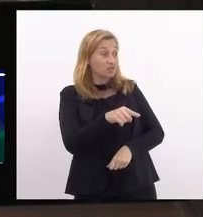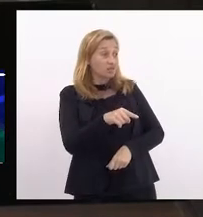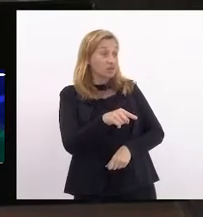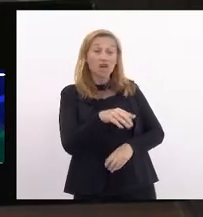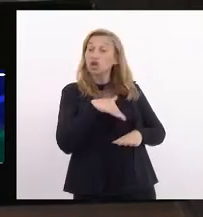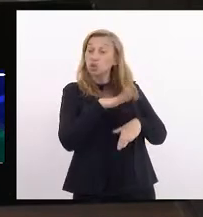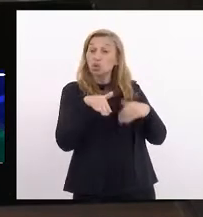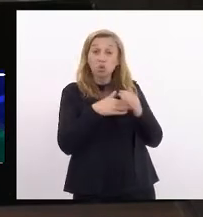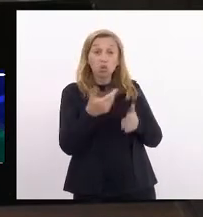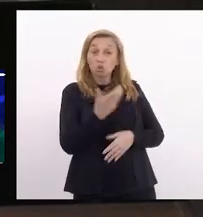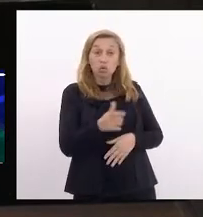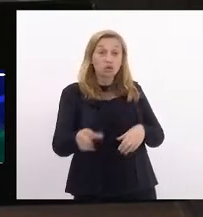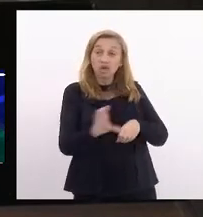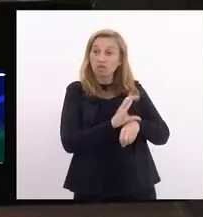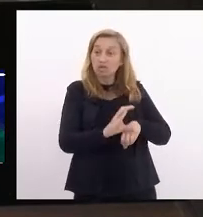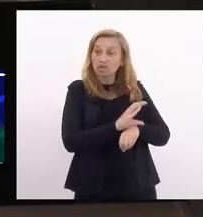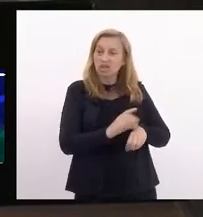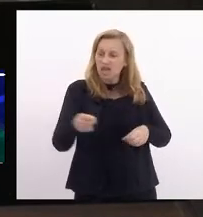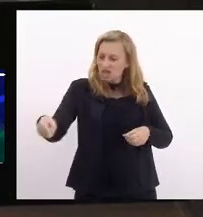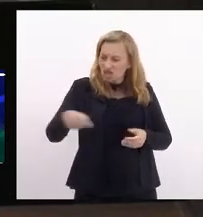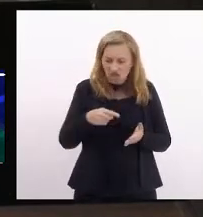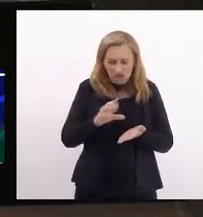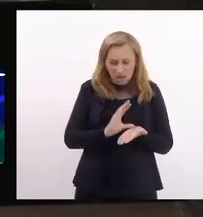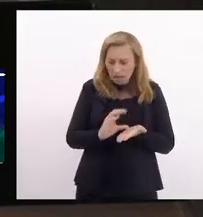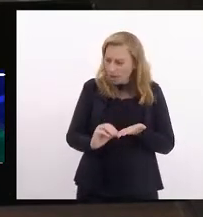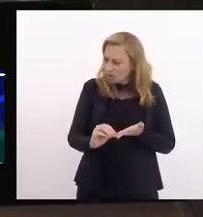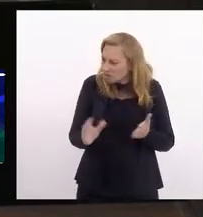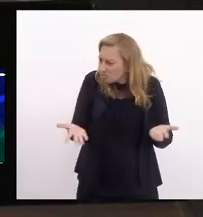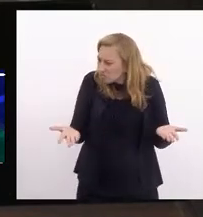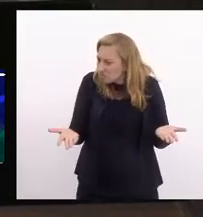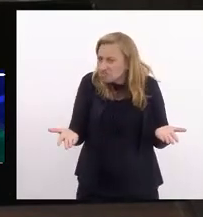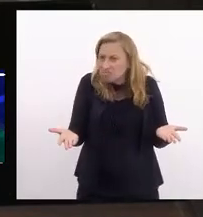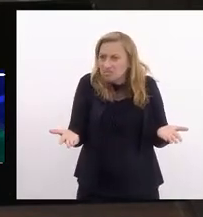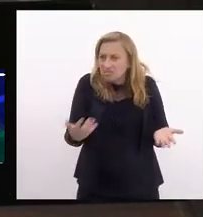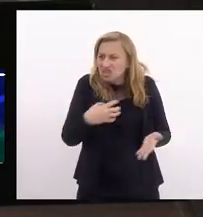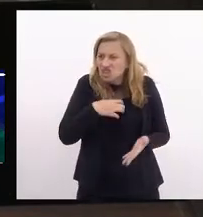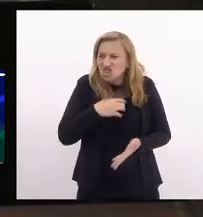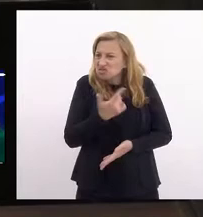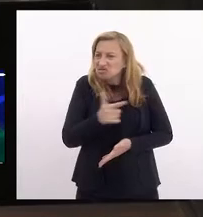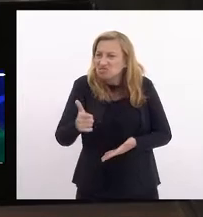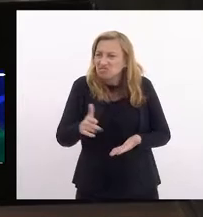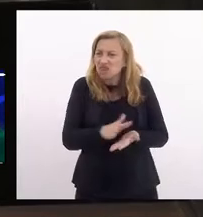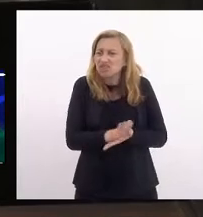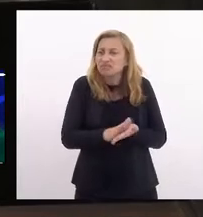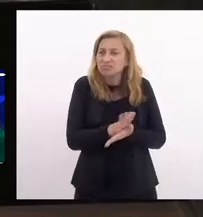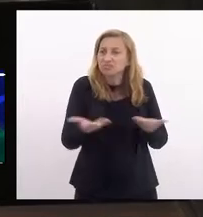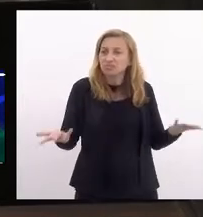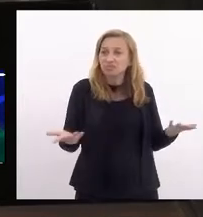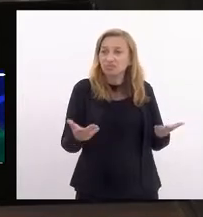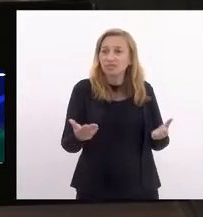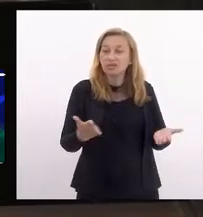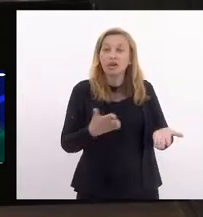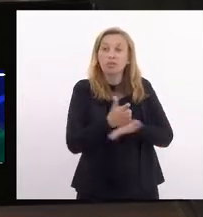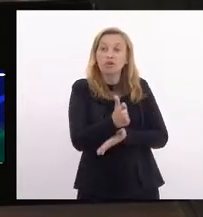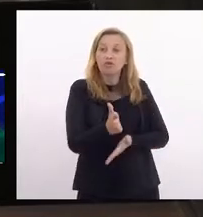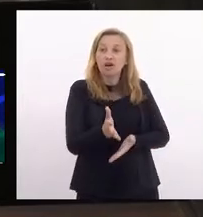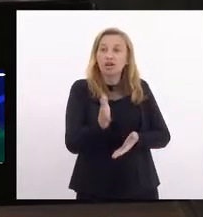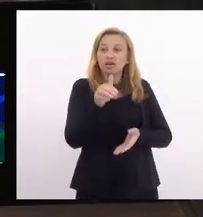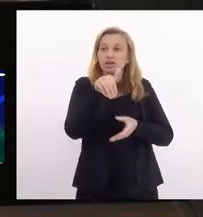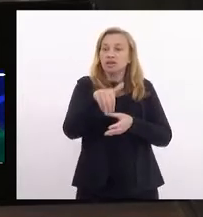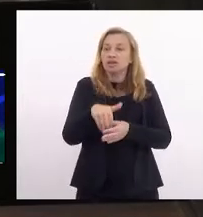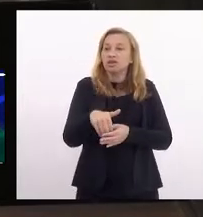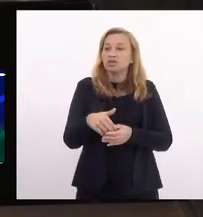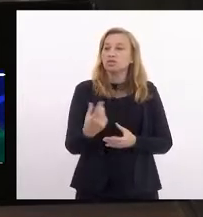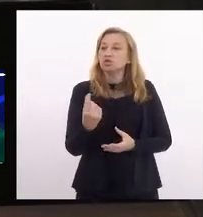íntegra esse projeto vem a falta de necessariamente nós temos hoje que aprovar as contas do governo